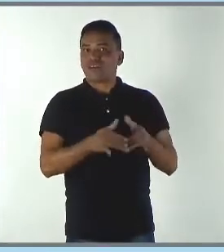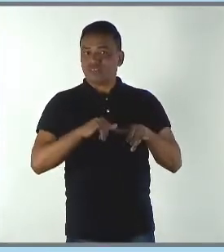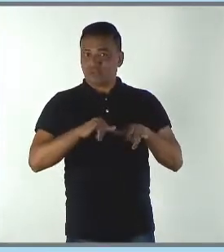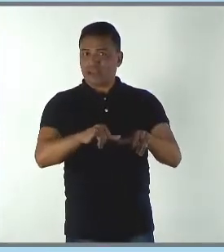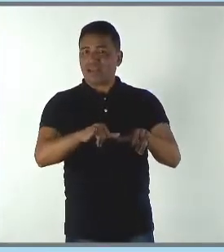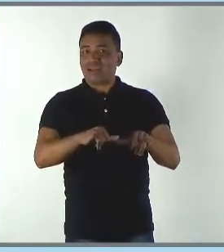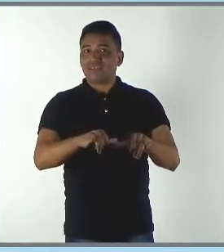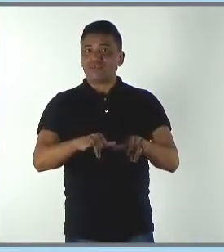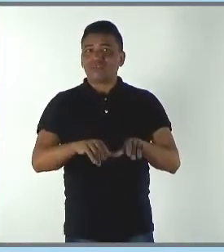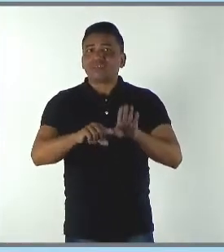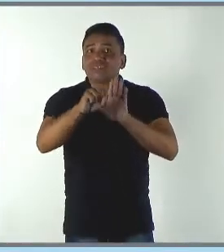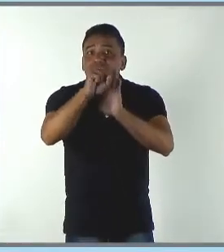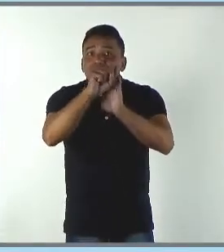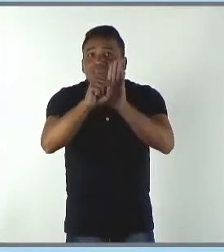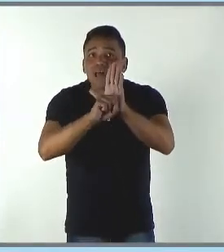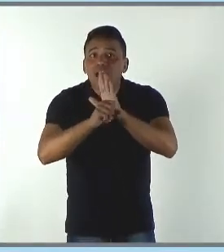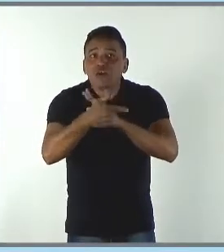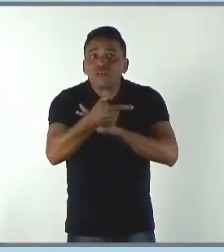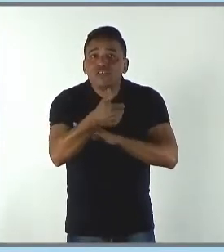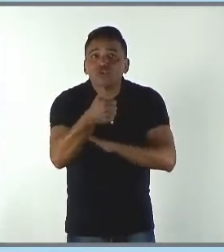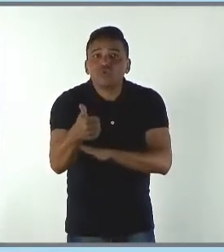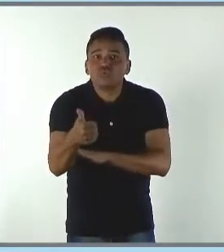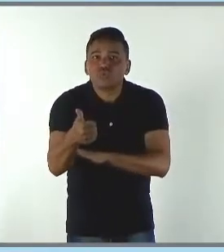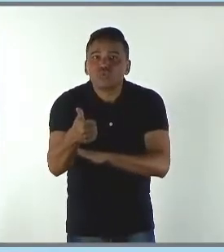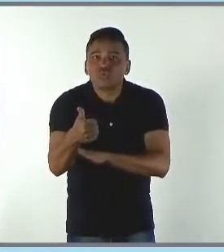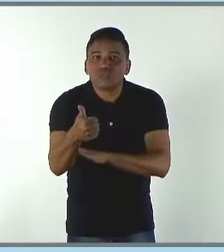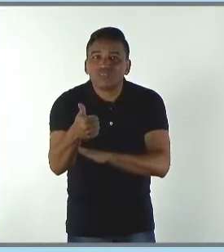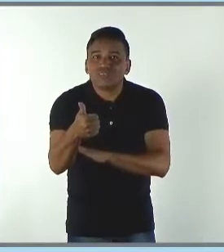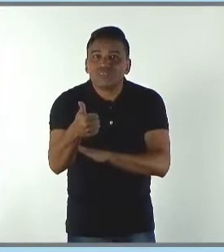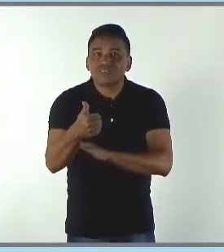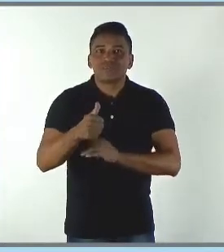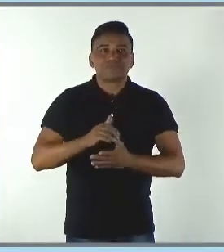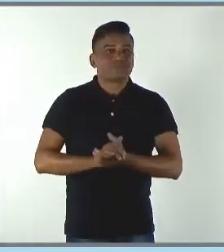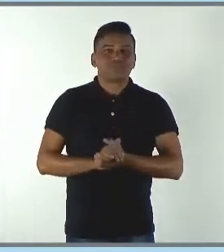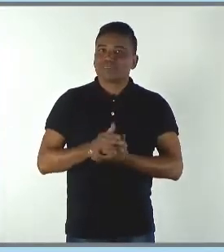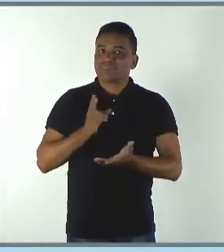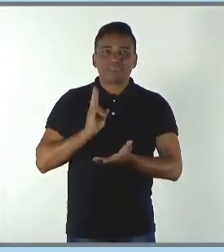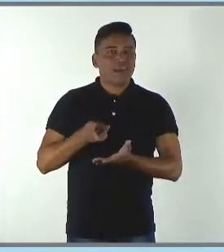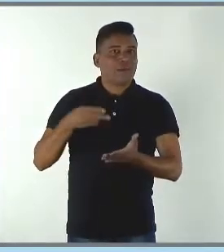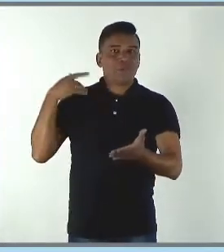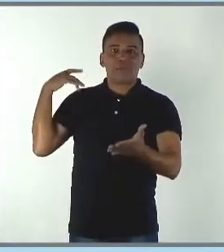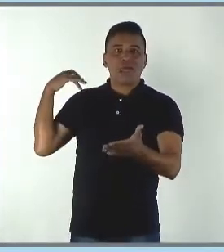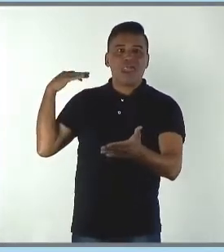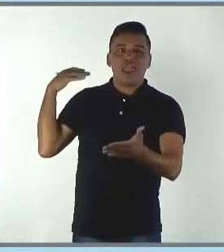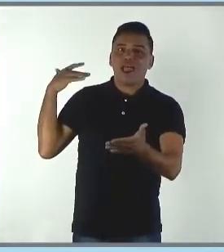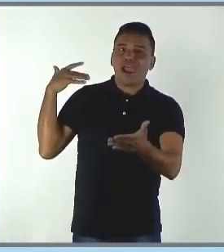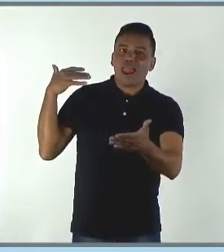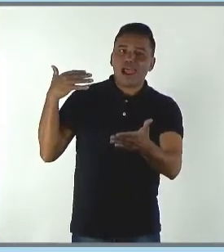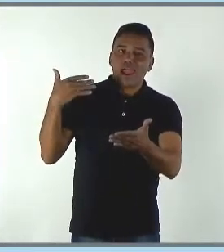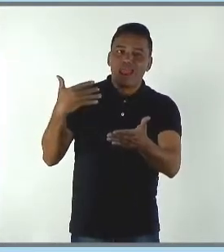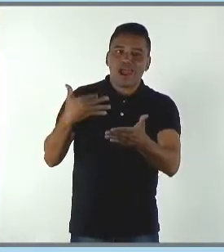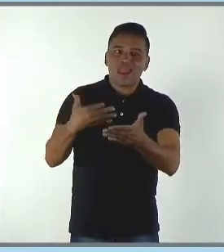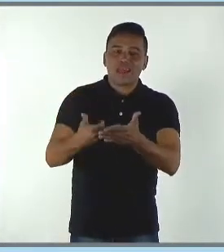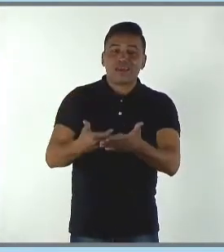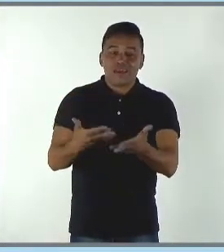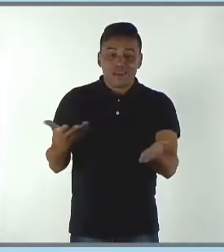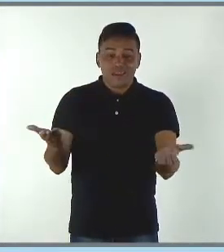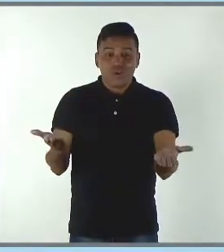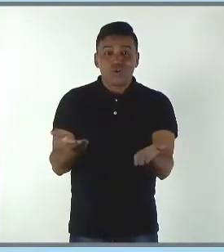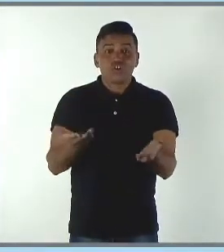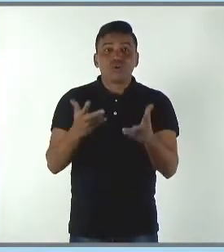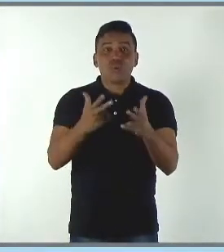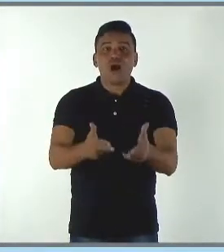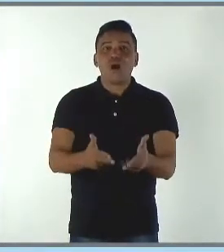século XXI. Esse procedimento, pessoal, ele está aqui no Brasil desde a chegada das primeiras levas de escravizados. Então, o Brasil parou no